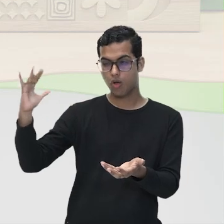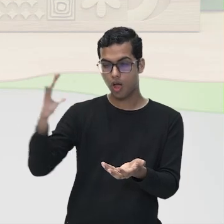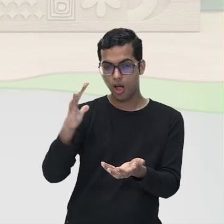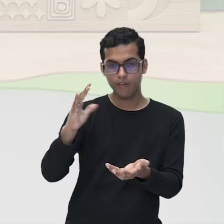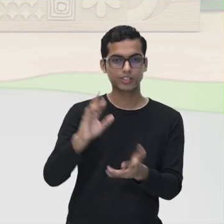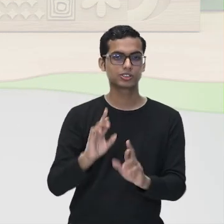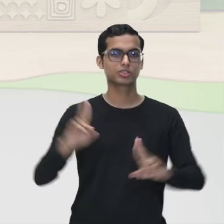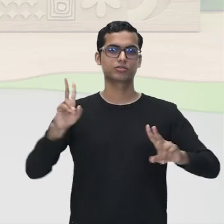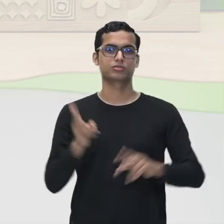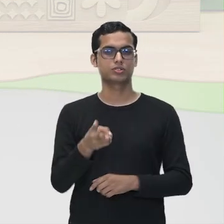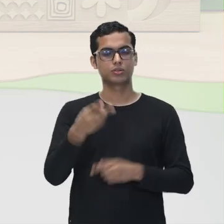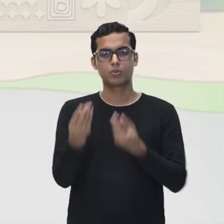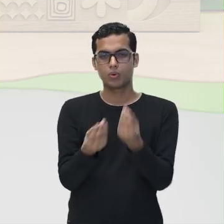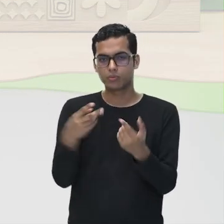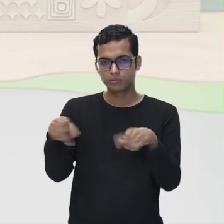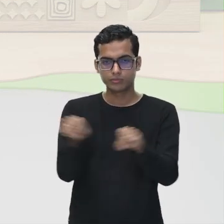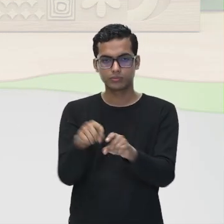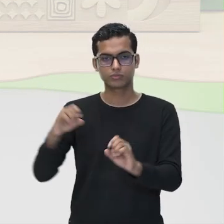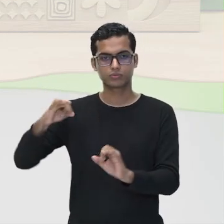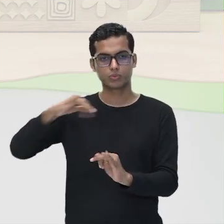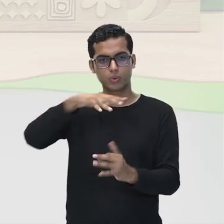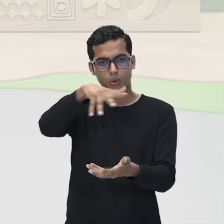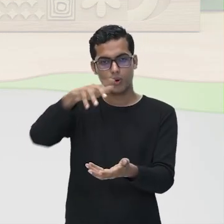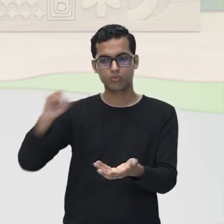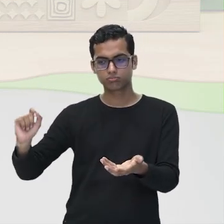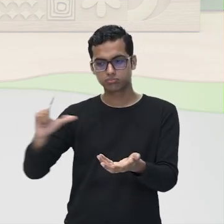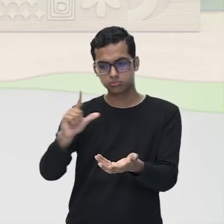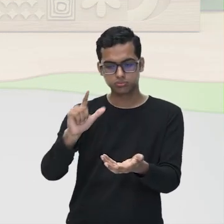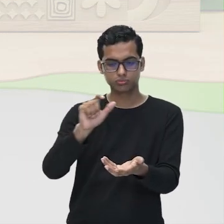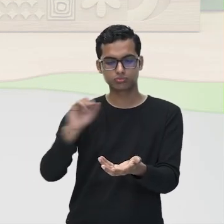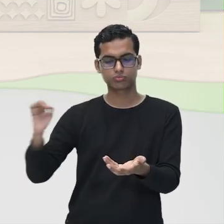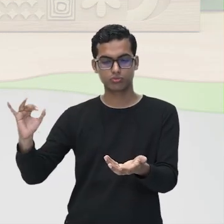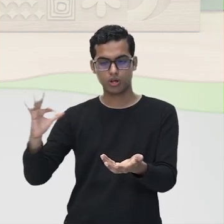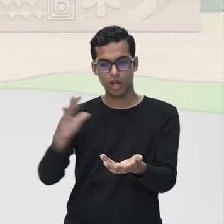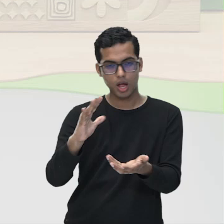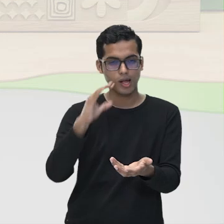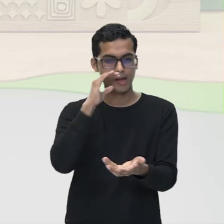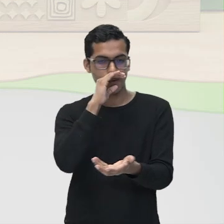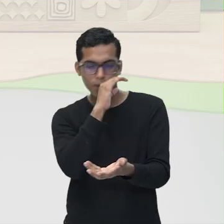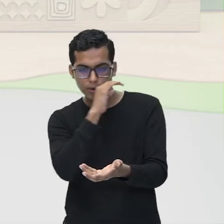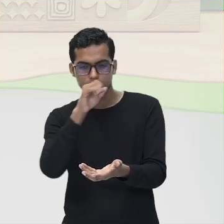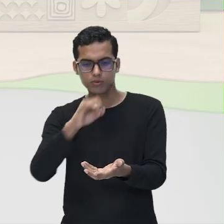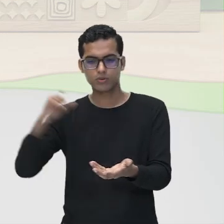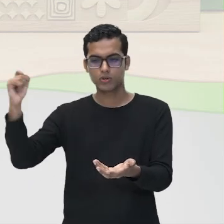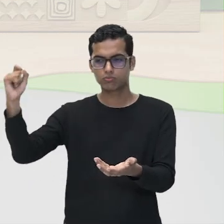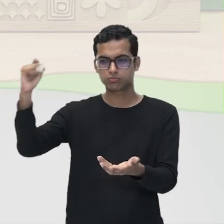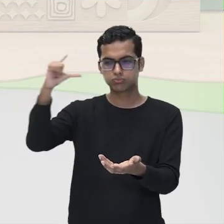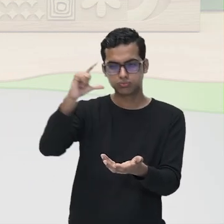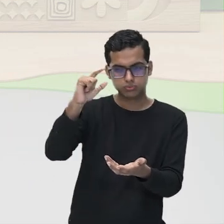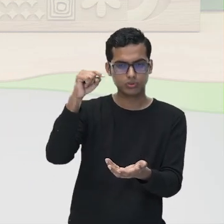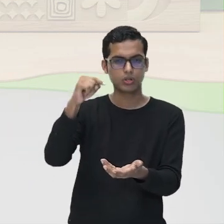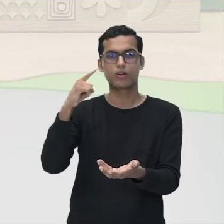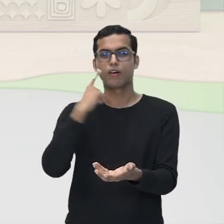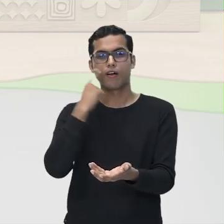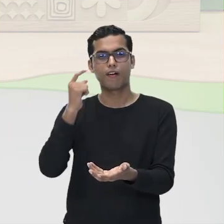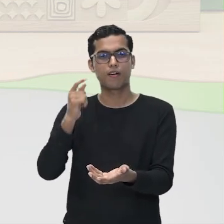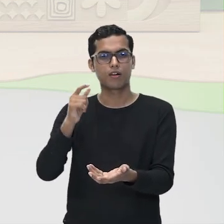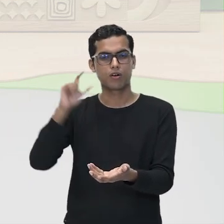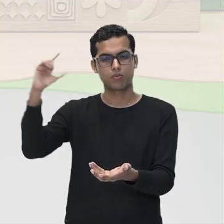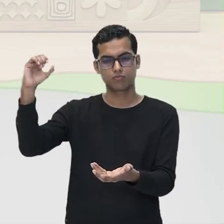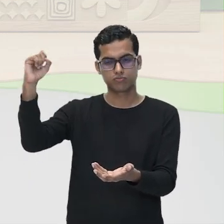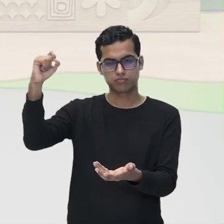com que haja alternância em relação à recepção de iluminação solar pela